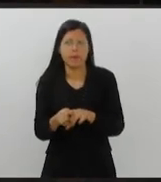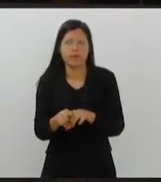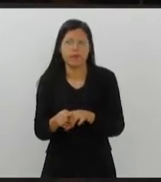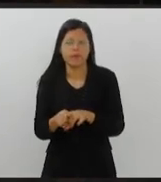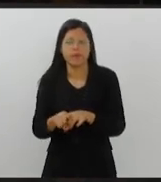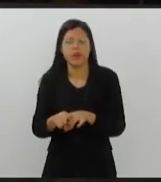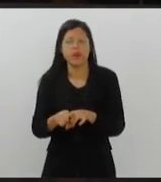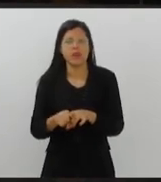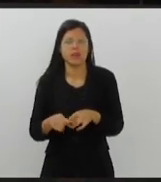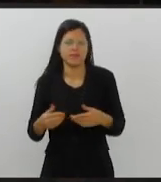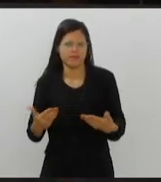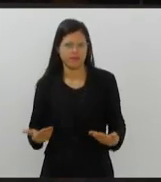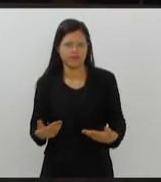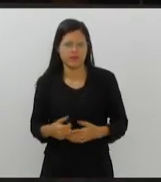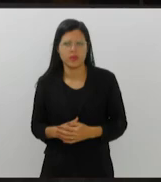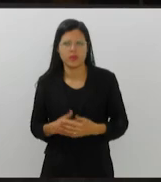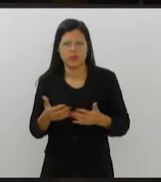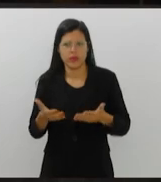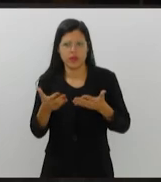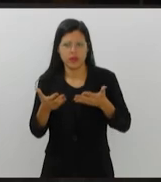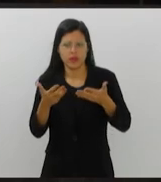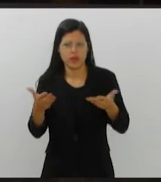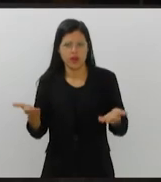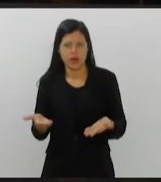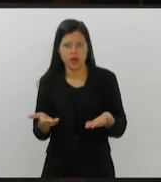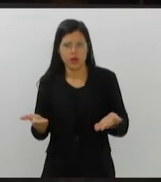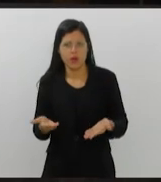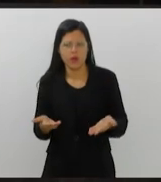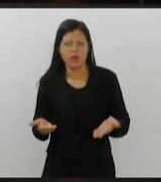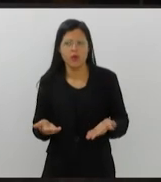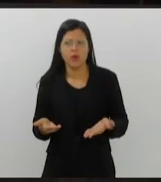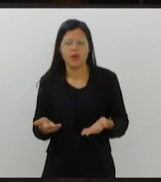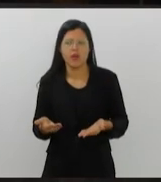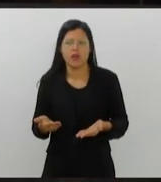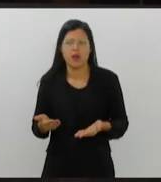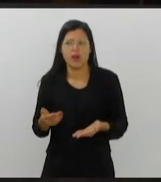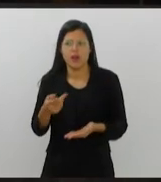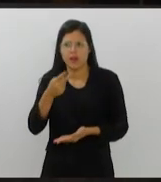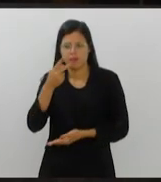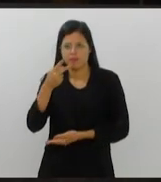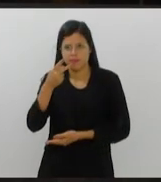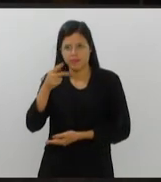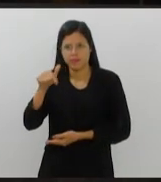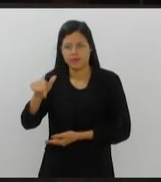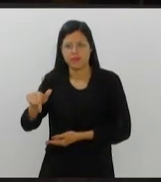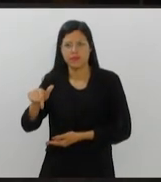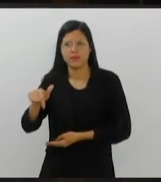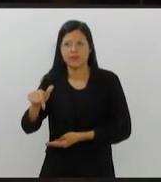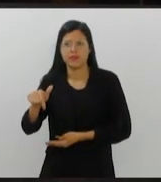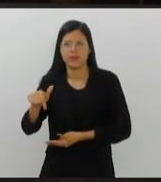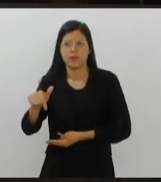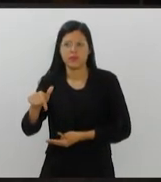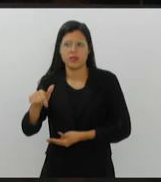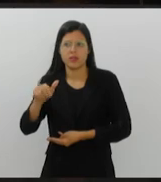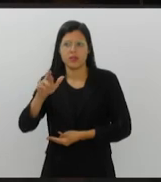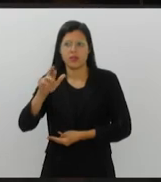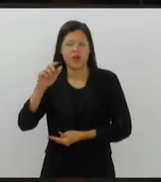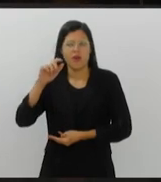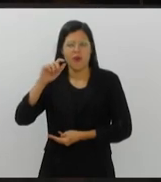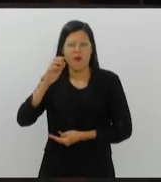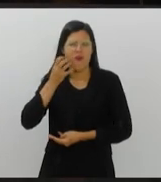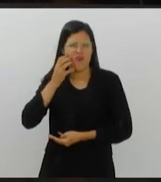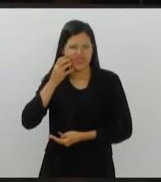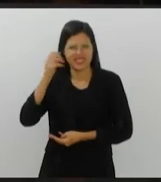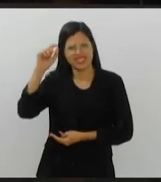relevância. Gostaria de passar agora a palavra à nossa ilustríssima Rosa Negra,